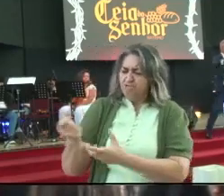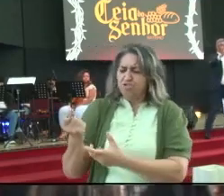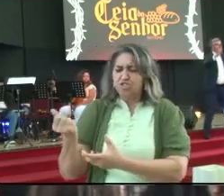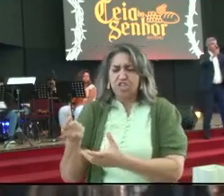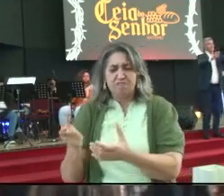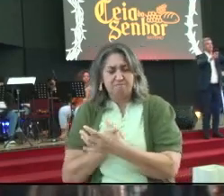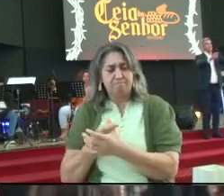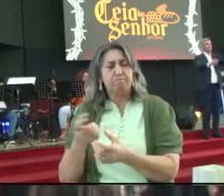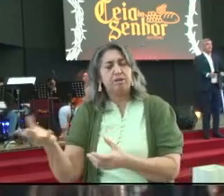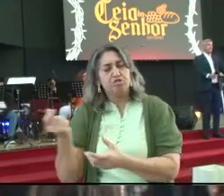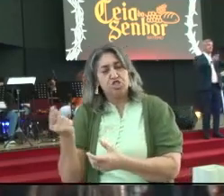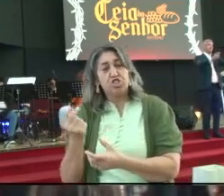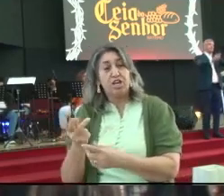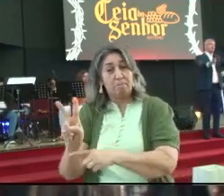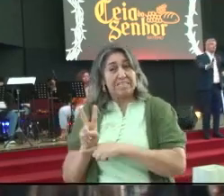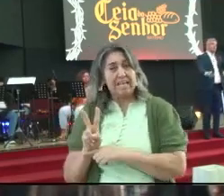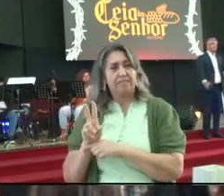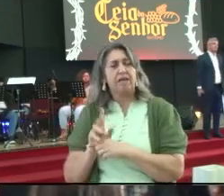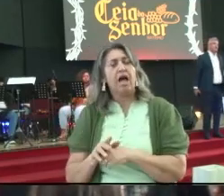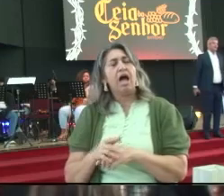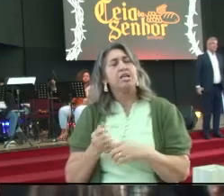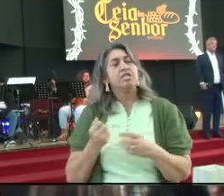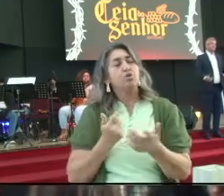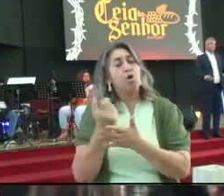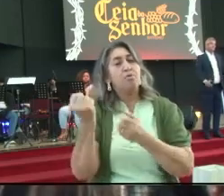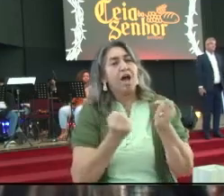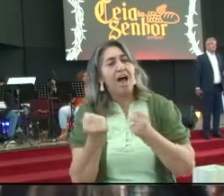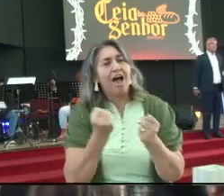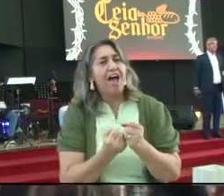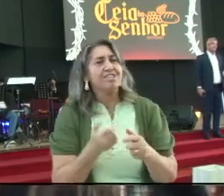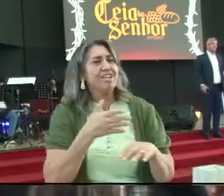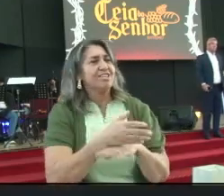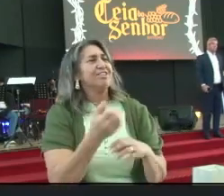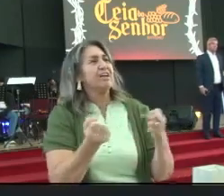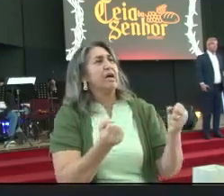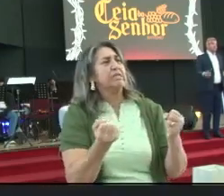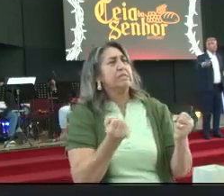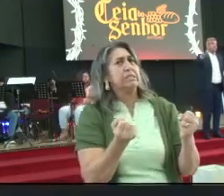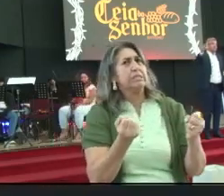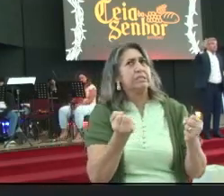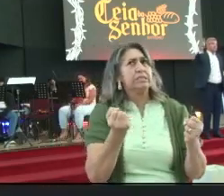compra o carro. Quando você entra no carro e começa a andar, você pensa assim: e nem é o que eu pensei.